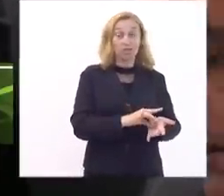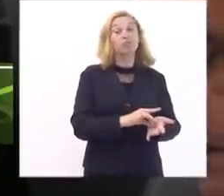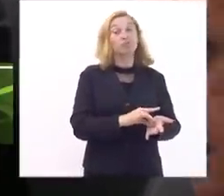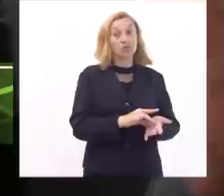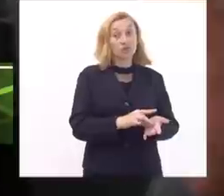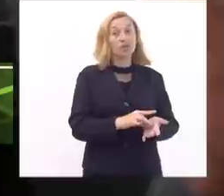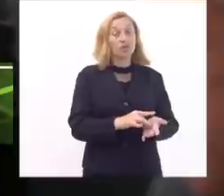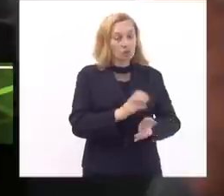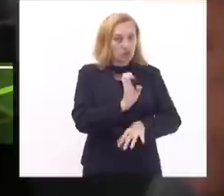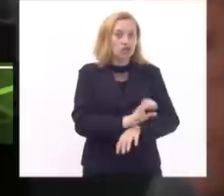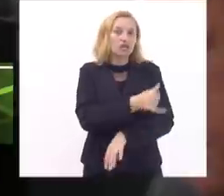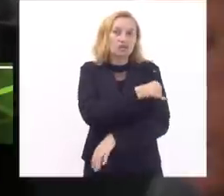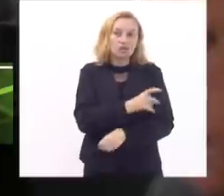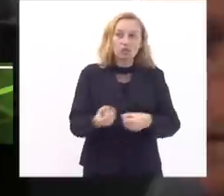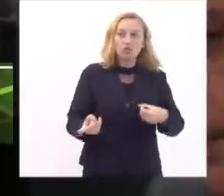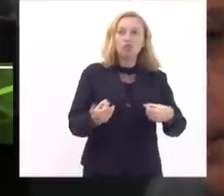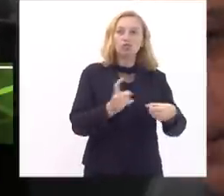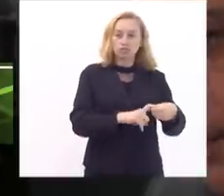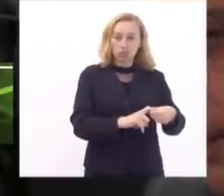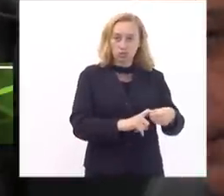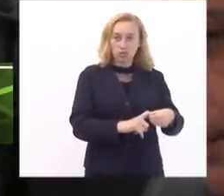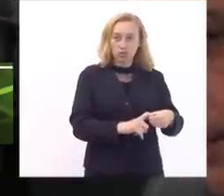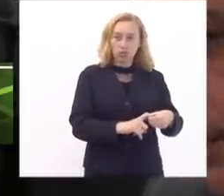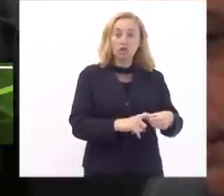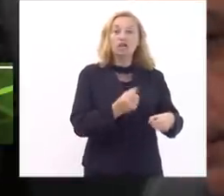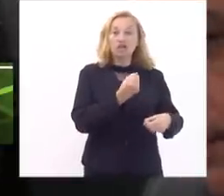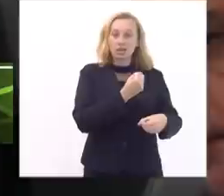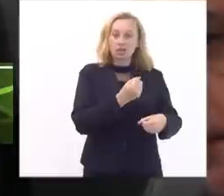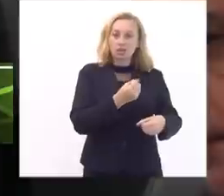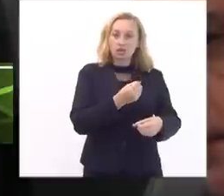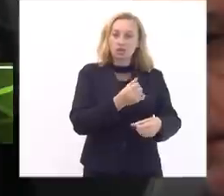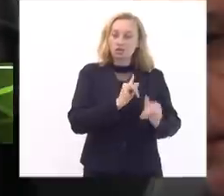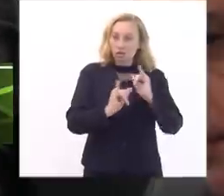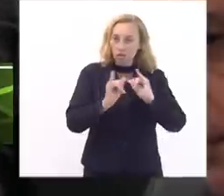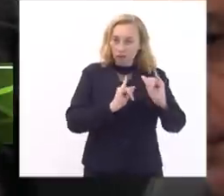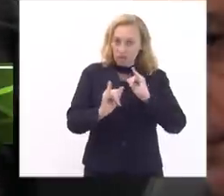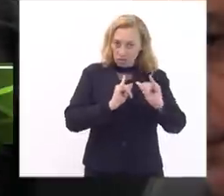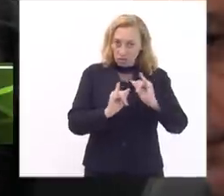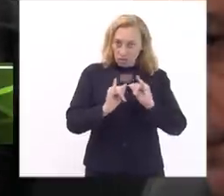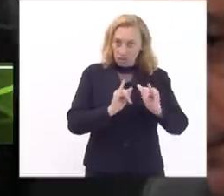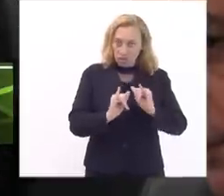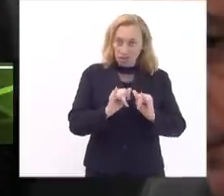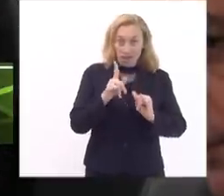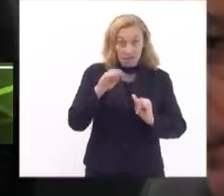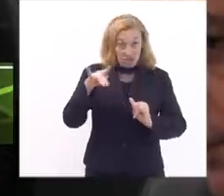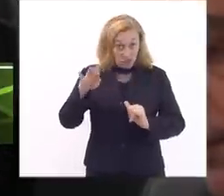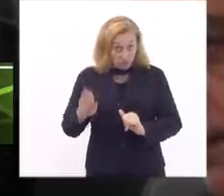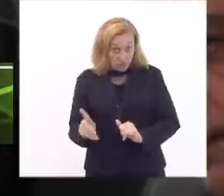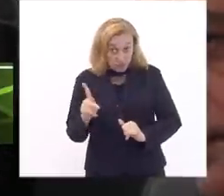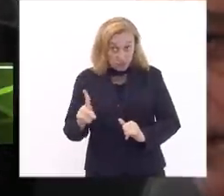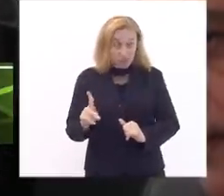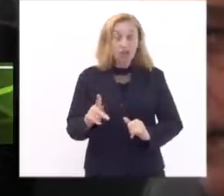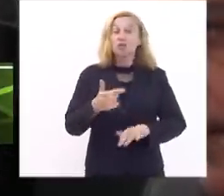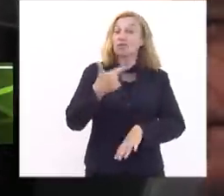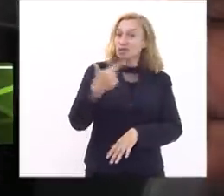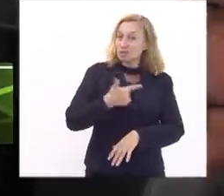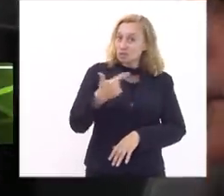No estado do Rio de Janeiro recuperou. São dados oficiais do CAGED, não é dado do governo do estado. Segundo ponto é